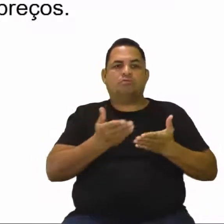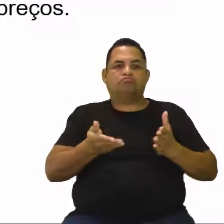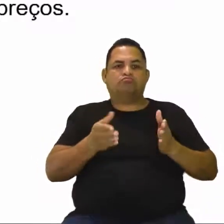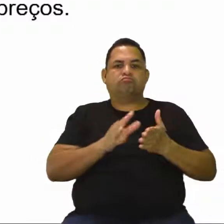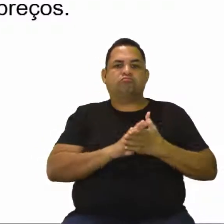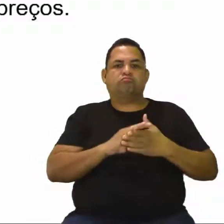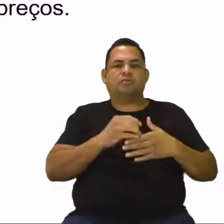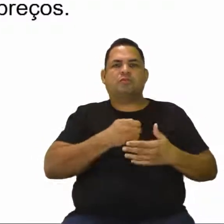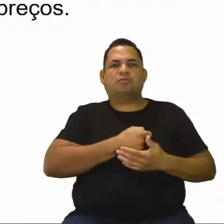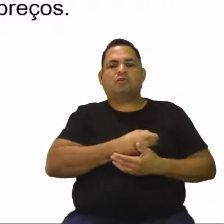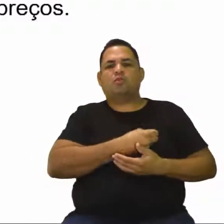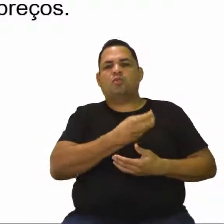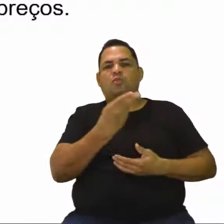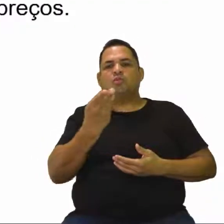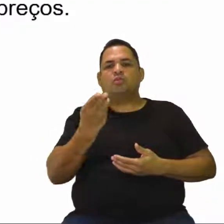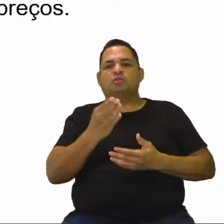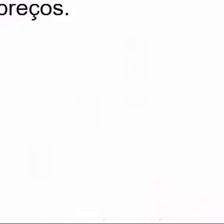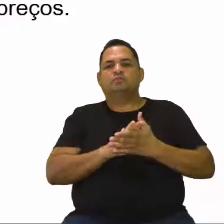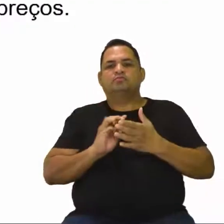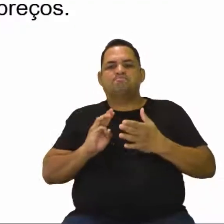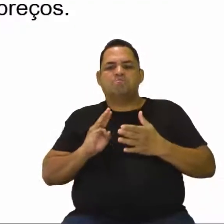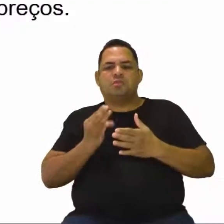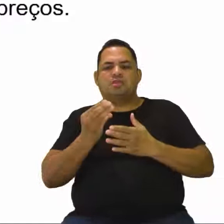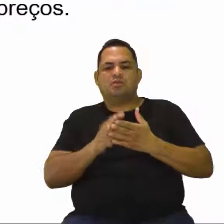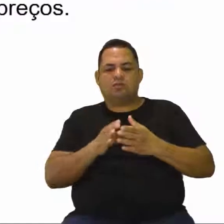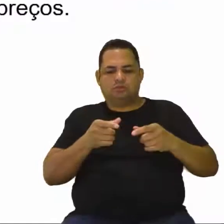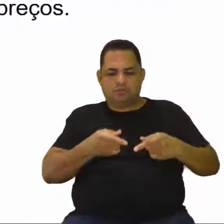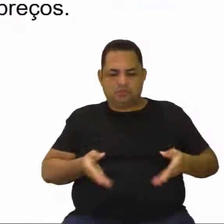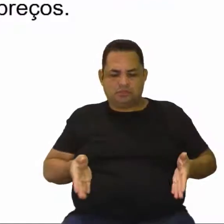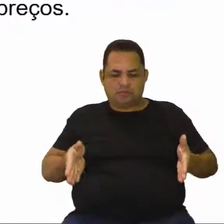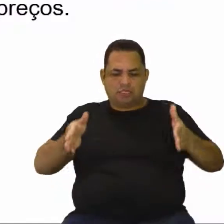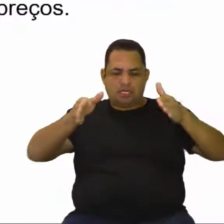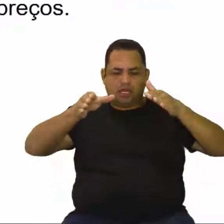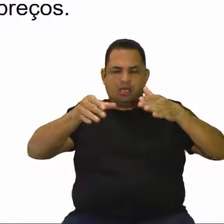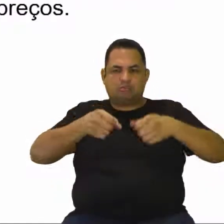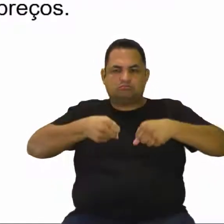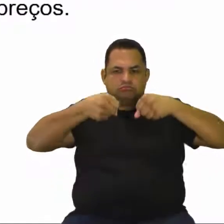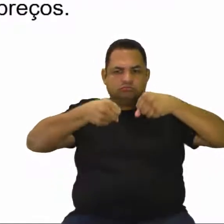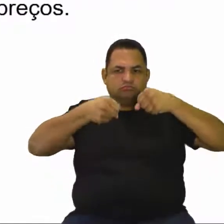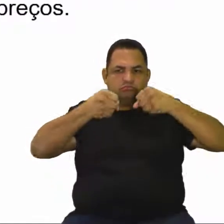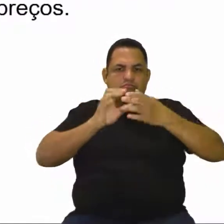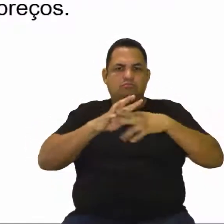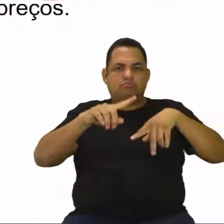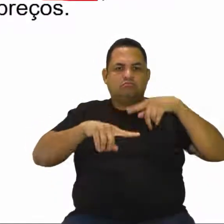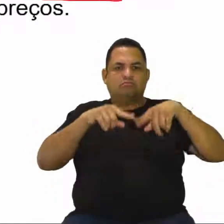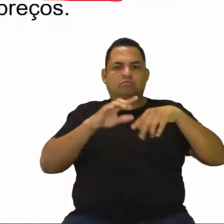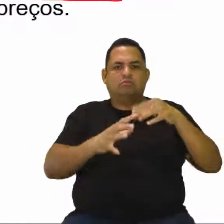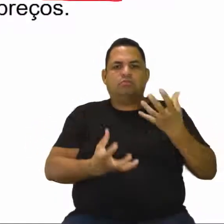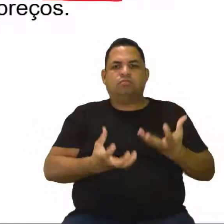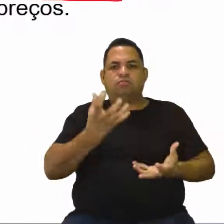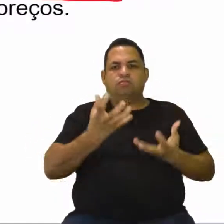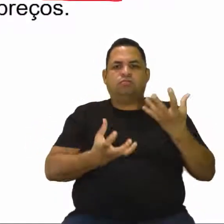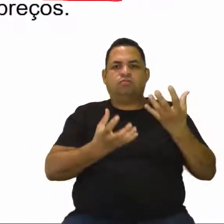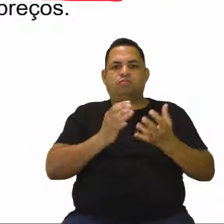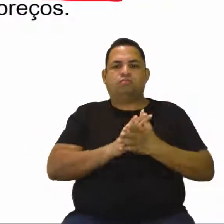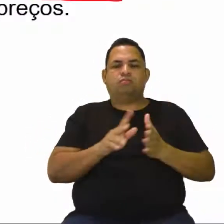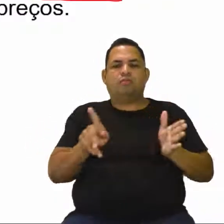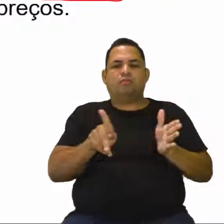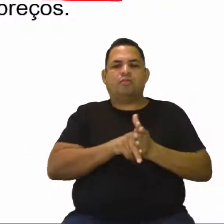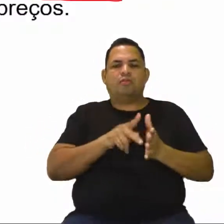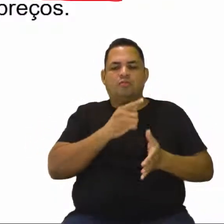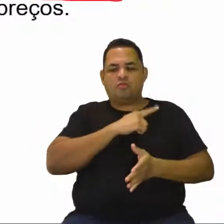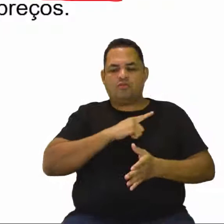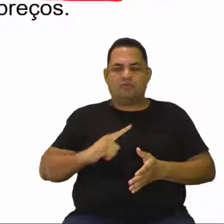chegaram a tal quantidade que milhões de sacas desse nosso produto foram queimados pelo governo